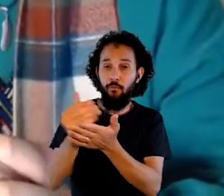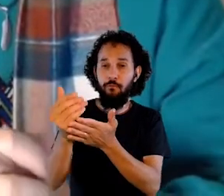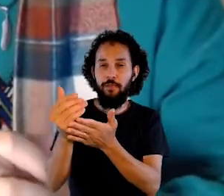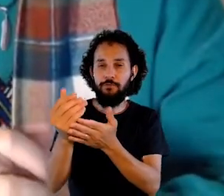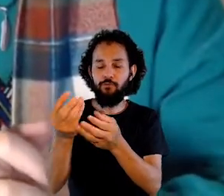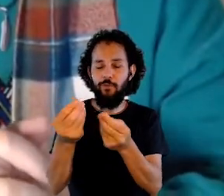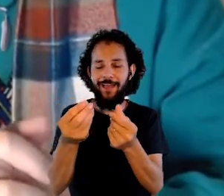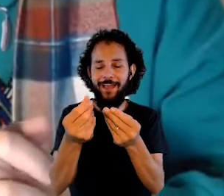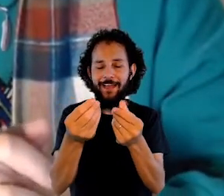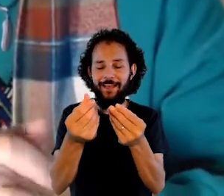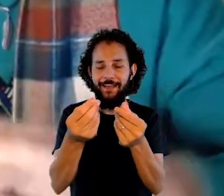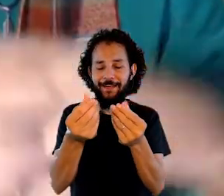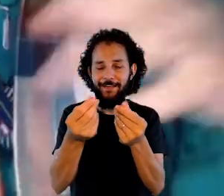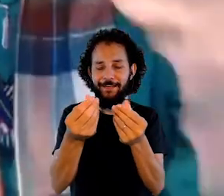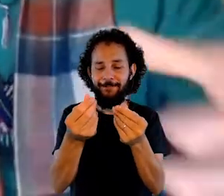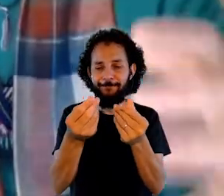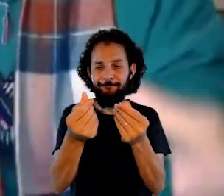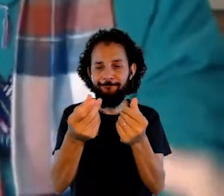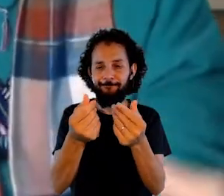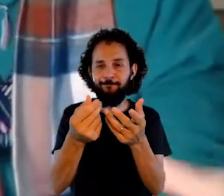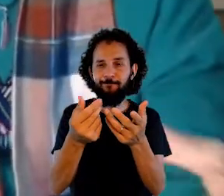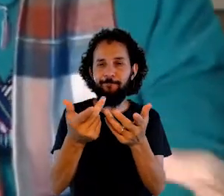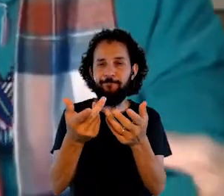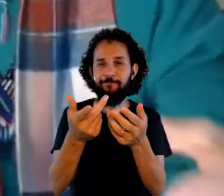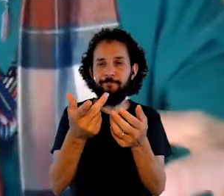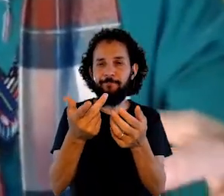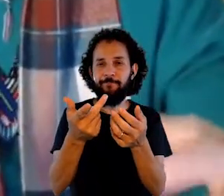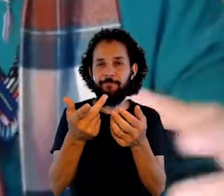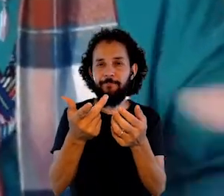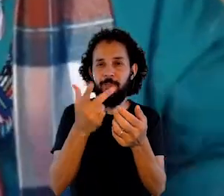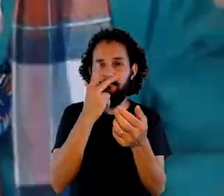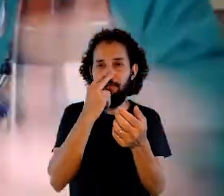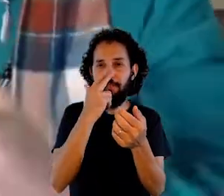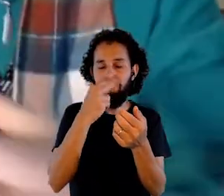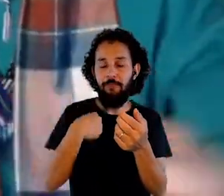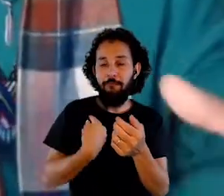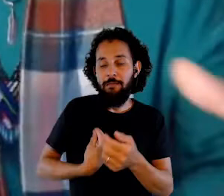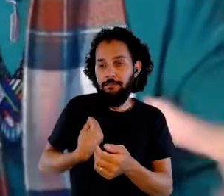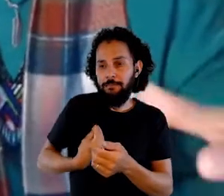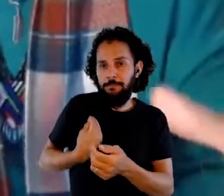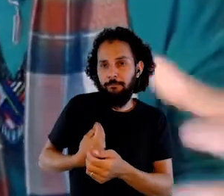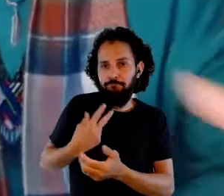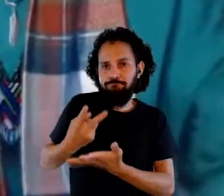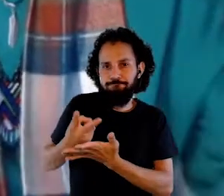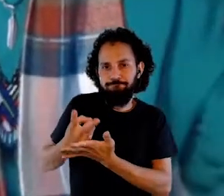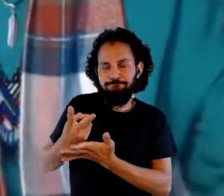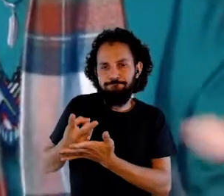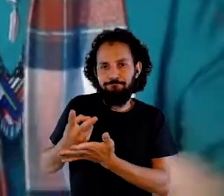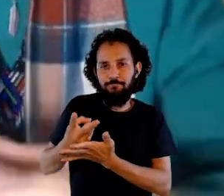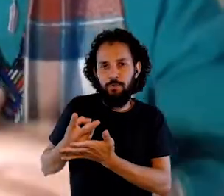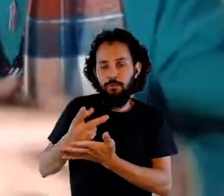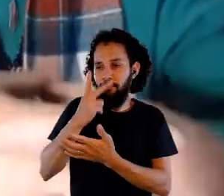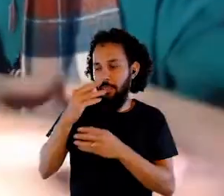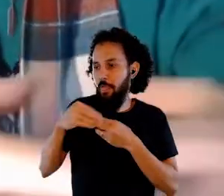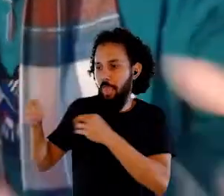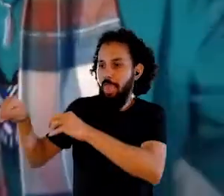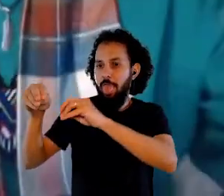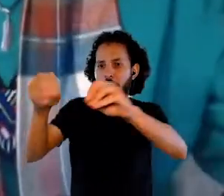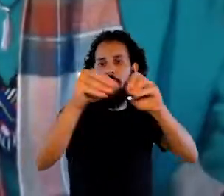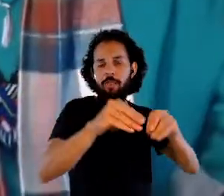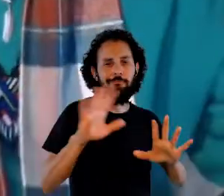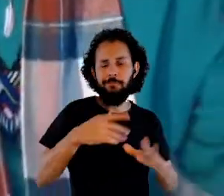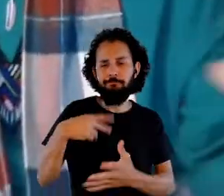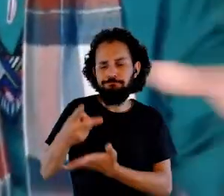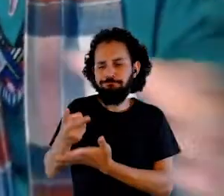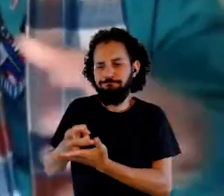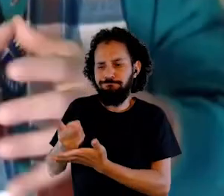a se tornar mais presente, ou seja, não era mais nômade, passou a ser mais sedentário, aí ele